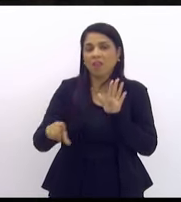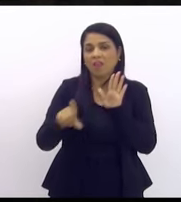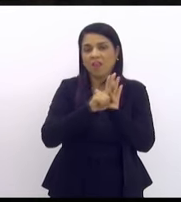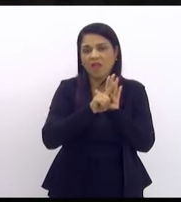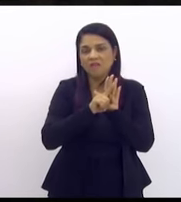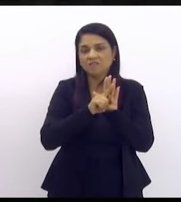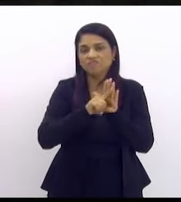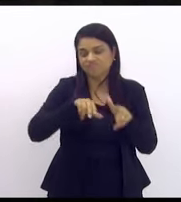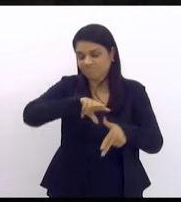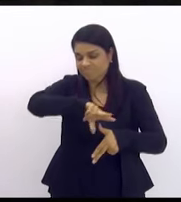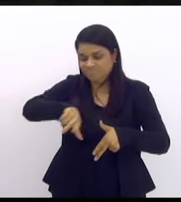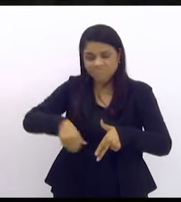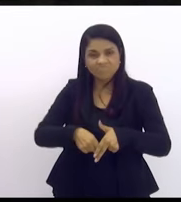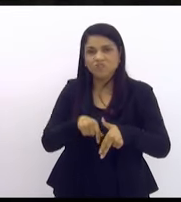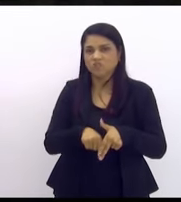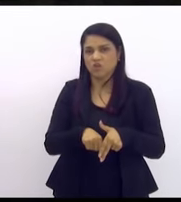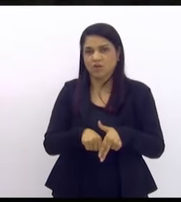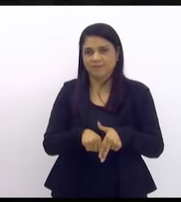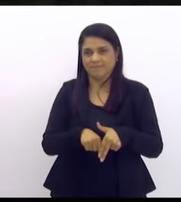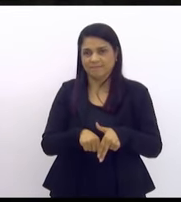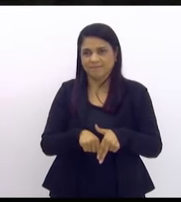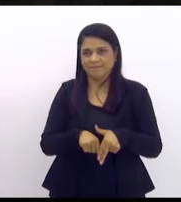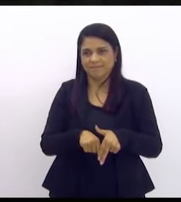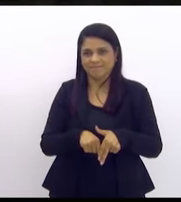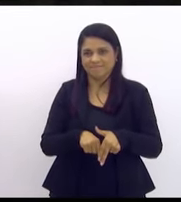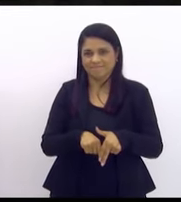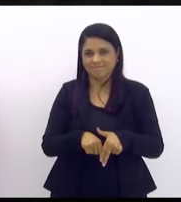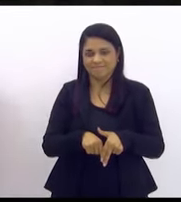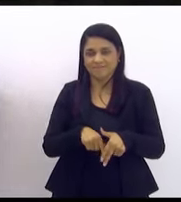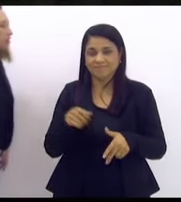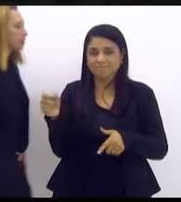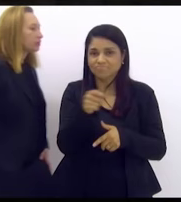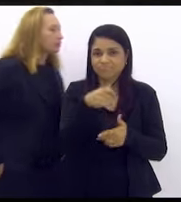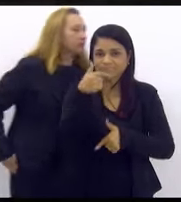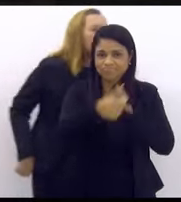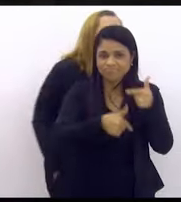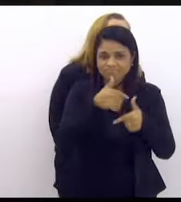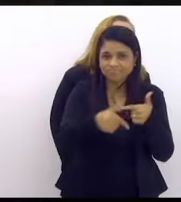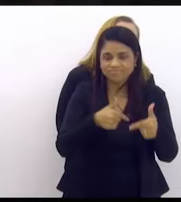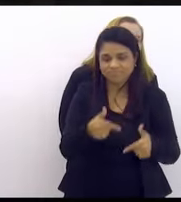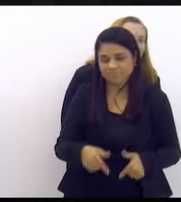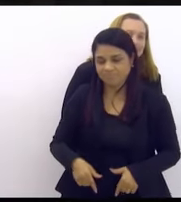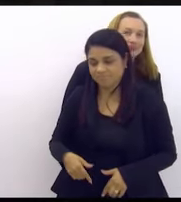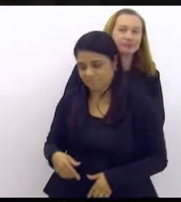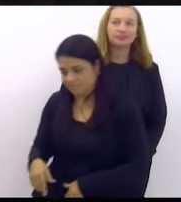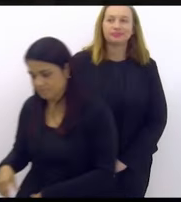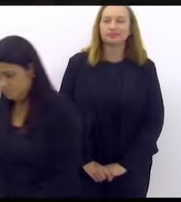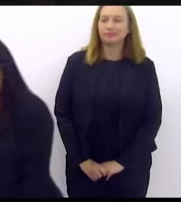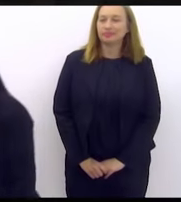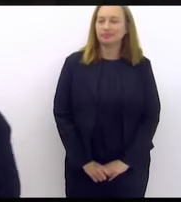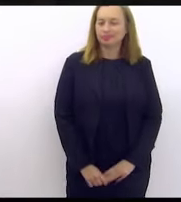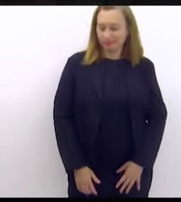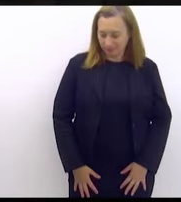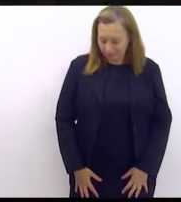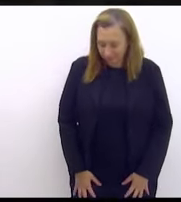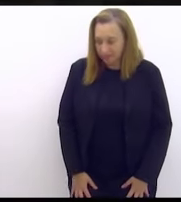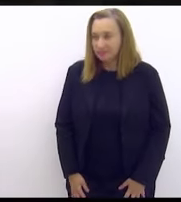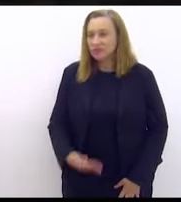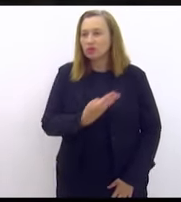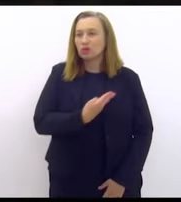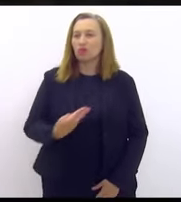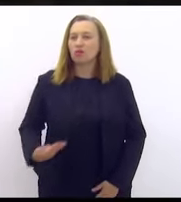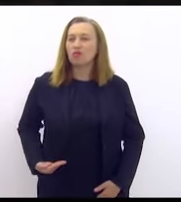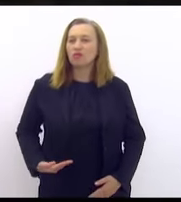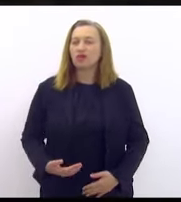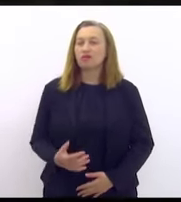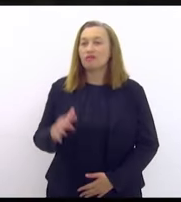São agiotas que muitas vezes extorquem os nossos trabalhadores nas esquinas dos bairros por aí. O governo federal